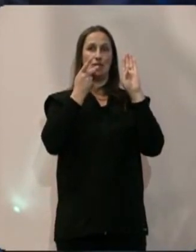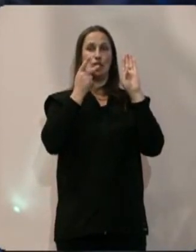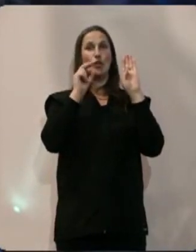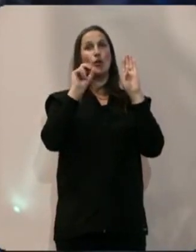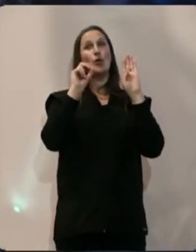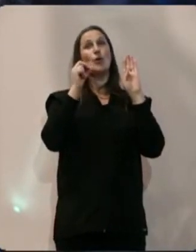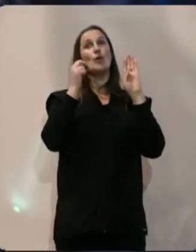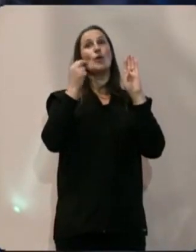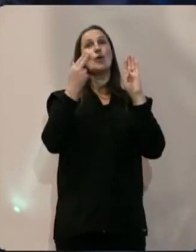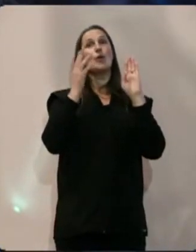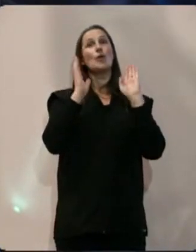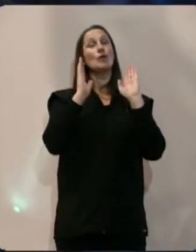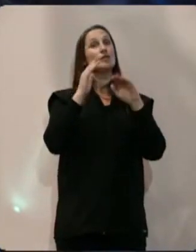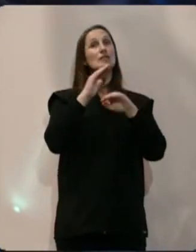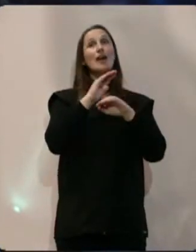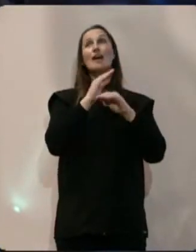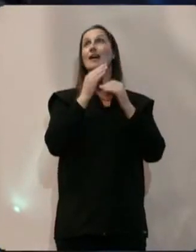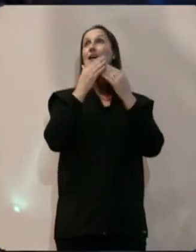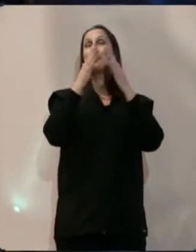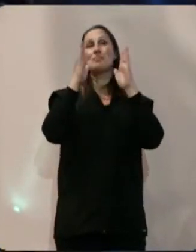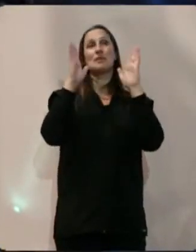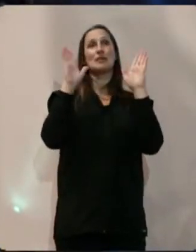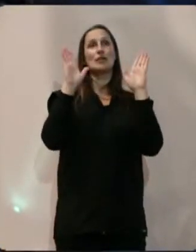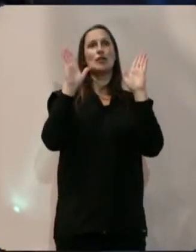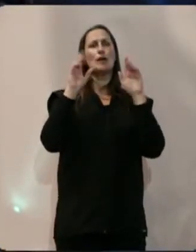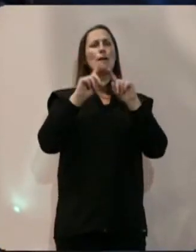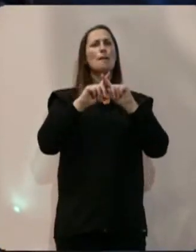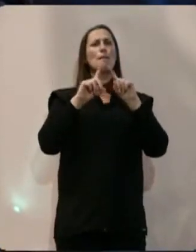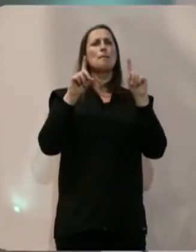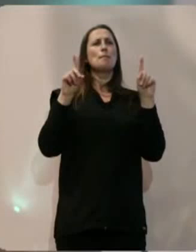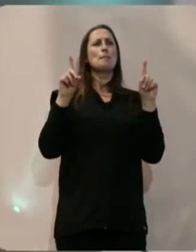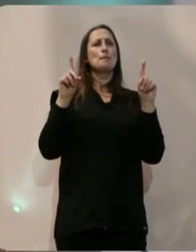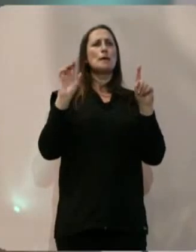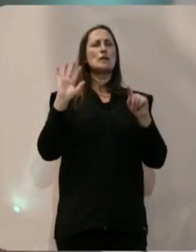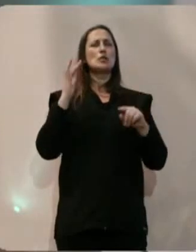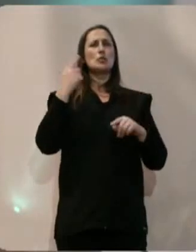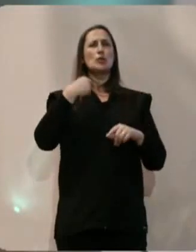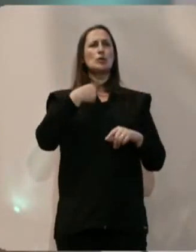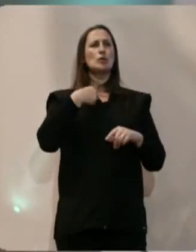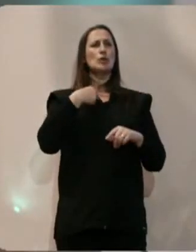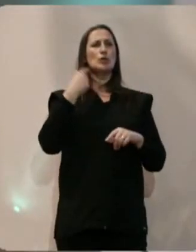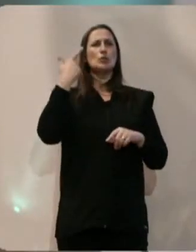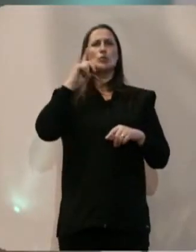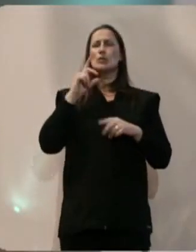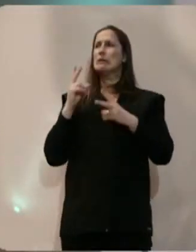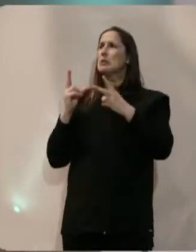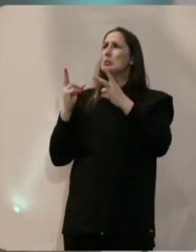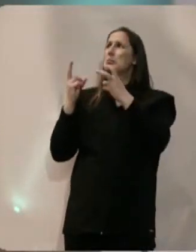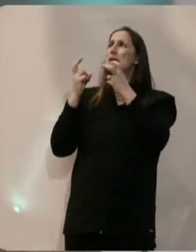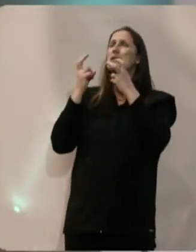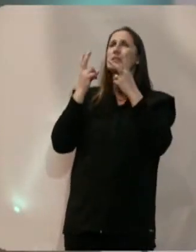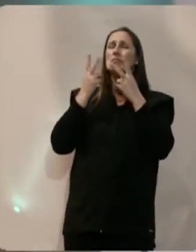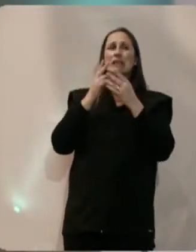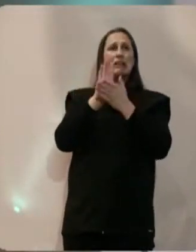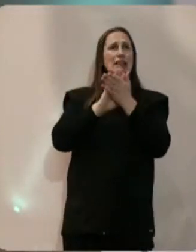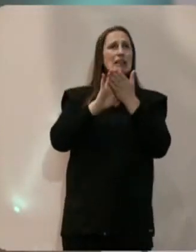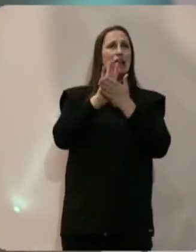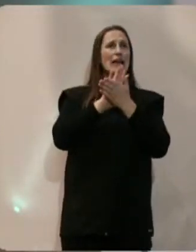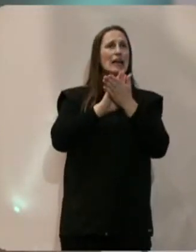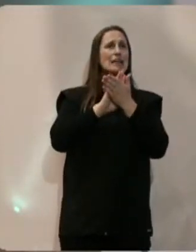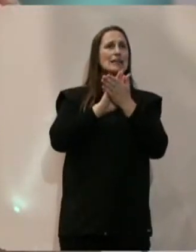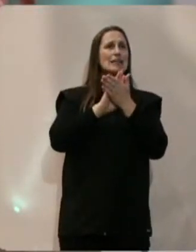abriram. Mas quando eu não tenho nenhuma percepção, a pergunta que fica é: será que a